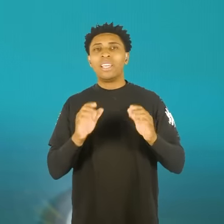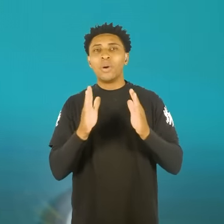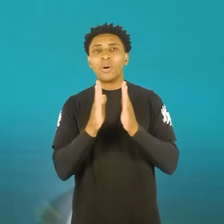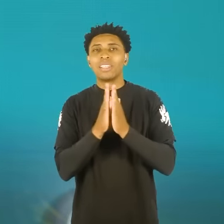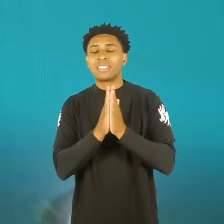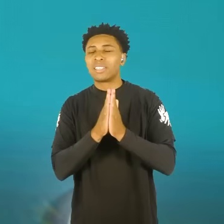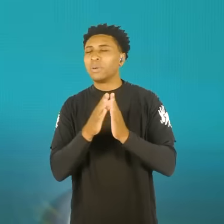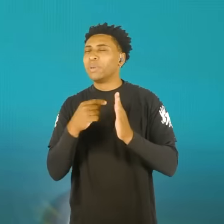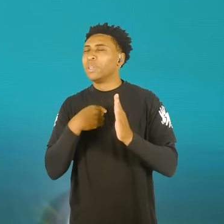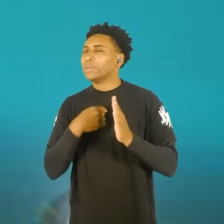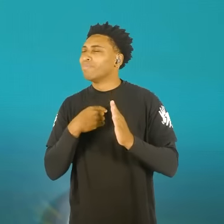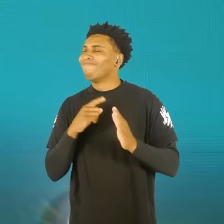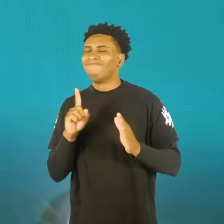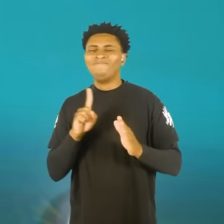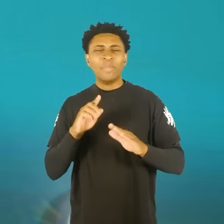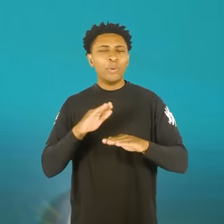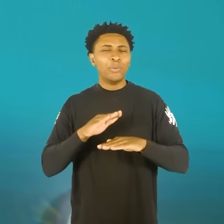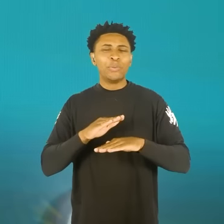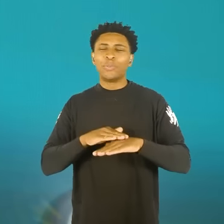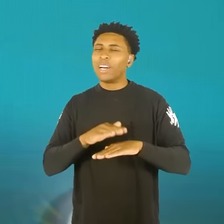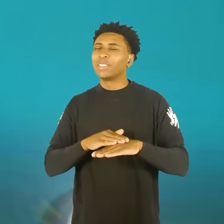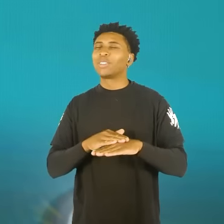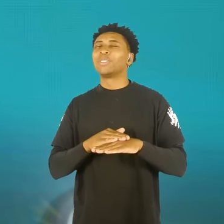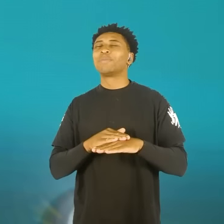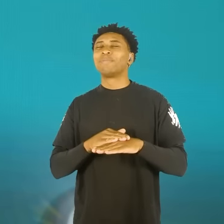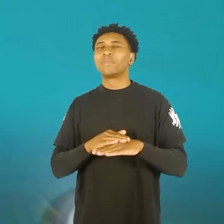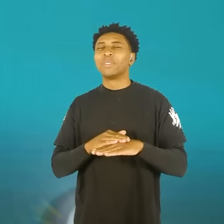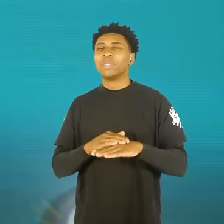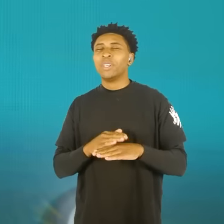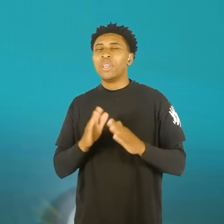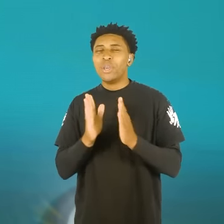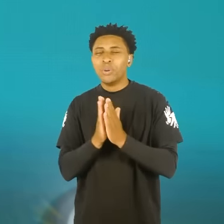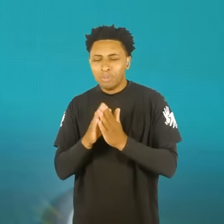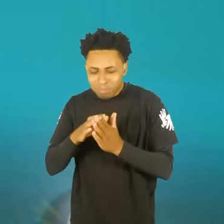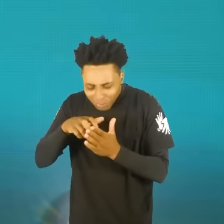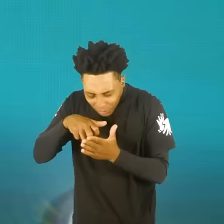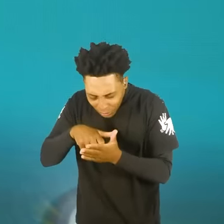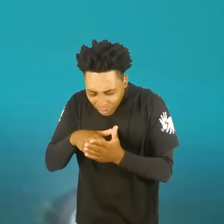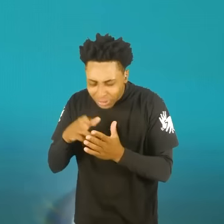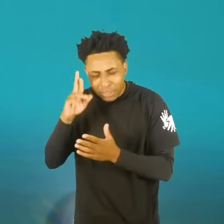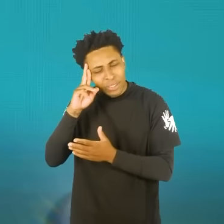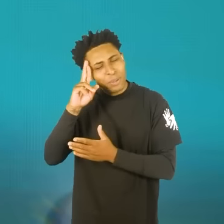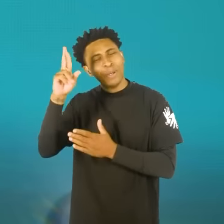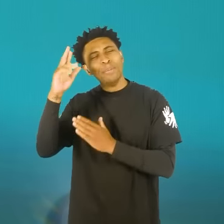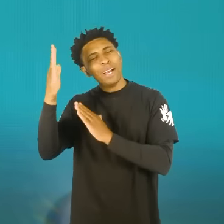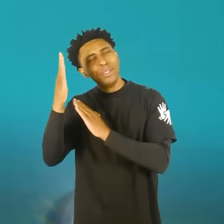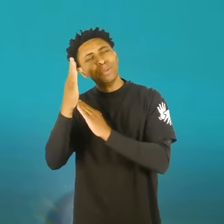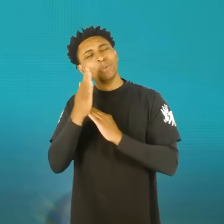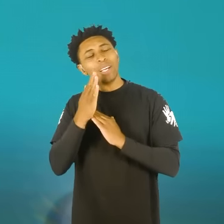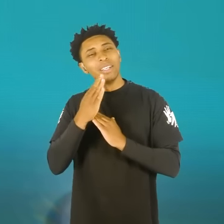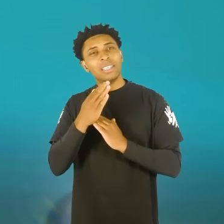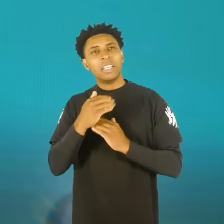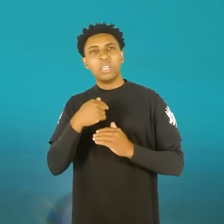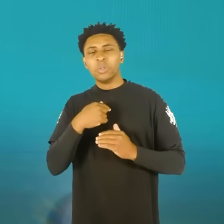jejum, aquilo que você não resolve dobrando o seu joelho, dizer: Senhor, me ajuda. E você mata no peito dizendo: eu não vou tratar isso na oração, eu não vou